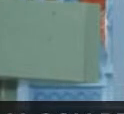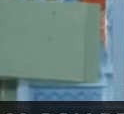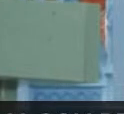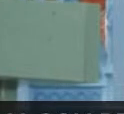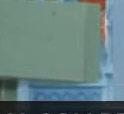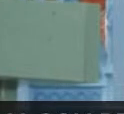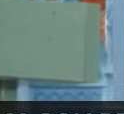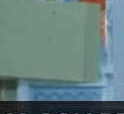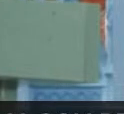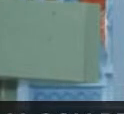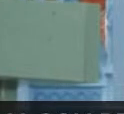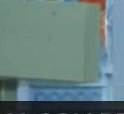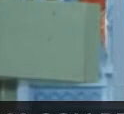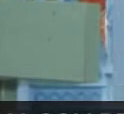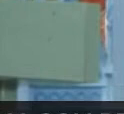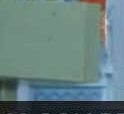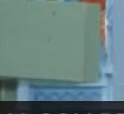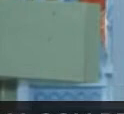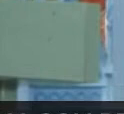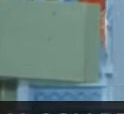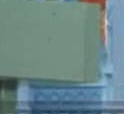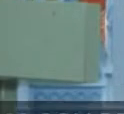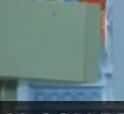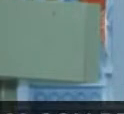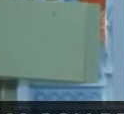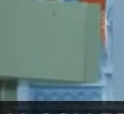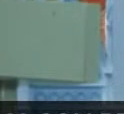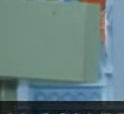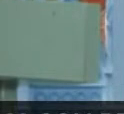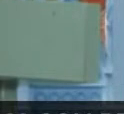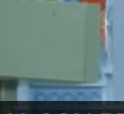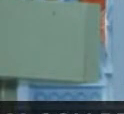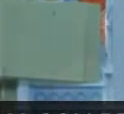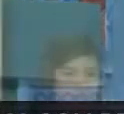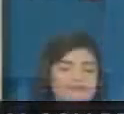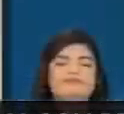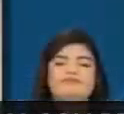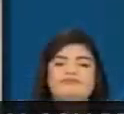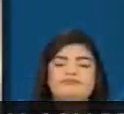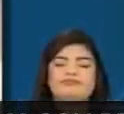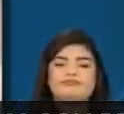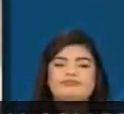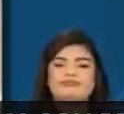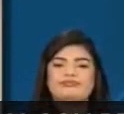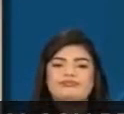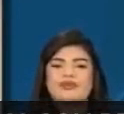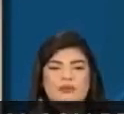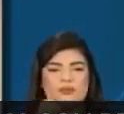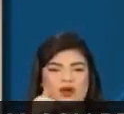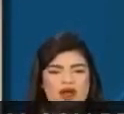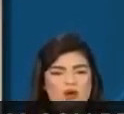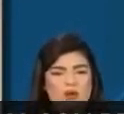todo, mas os casos de conjuntivite vem aumentando no estado. Amanda começou a sentir os